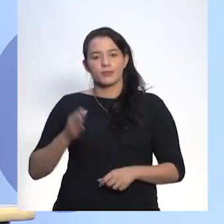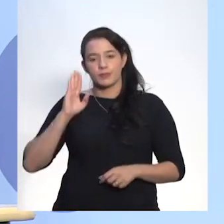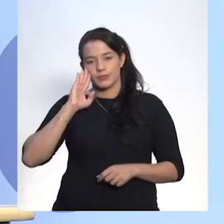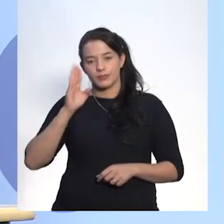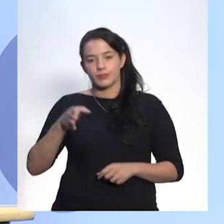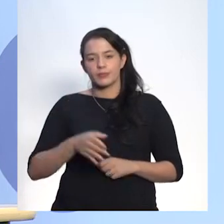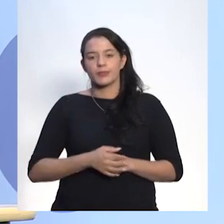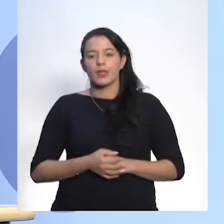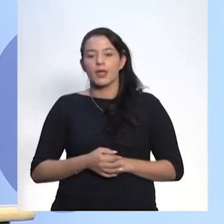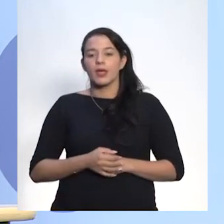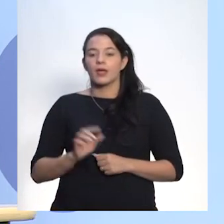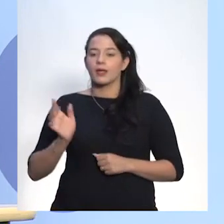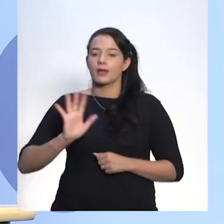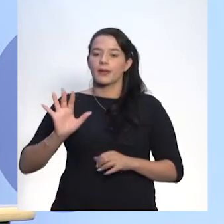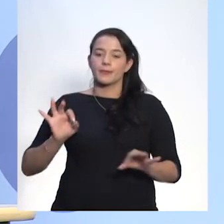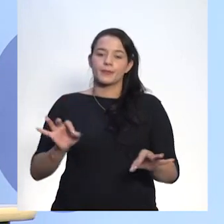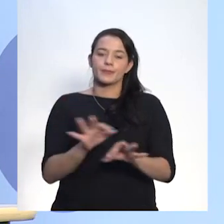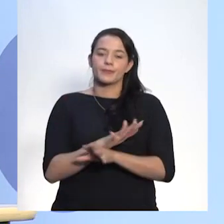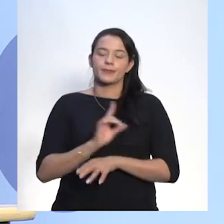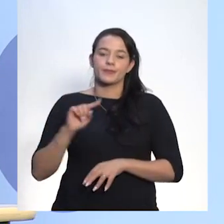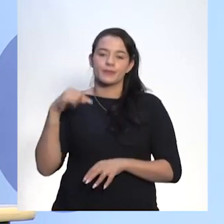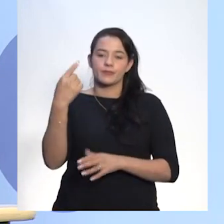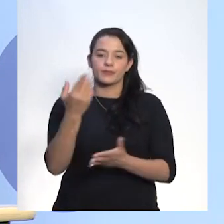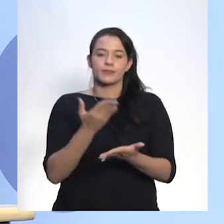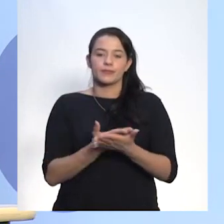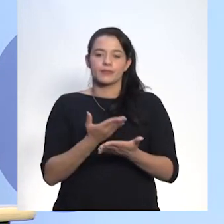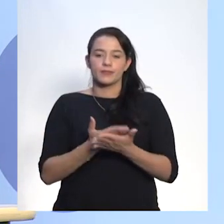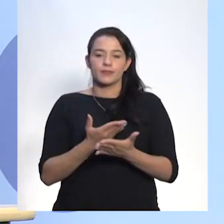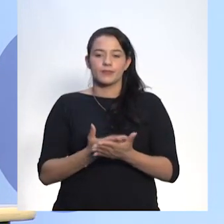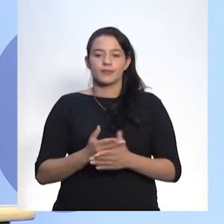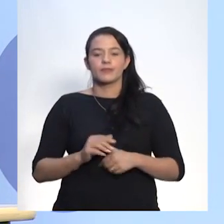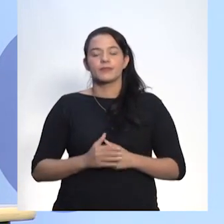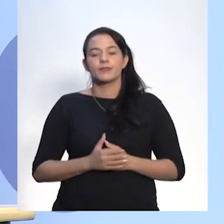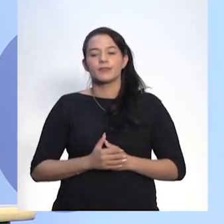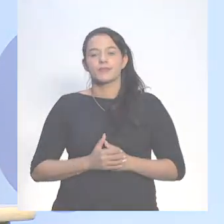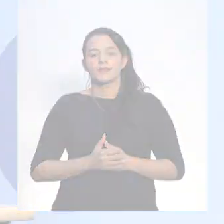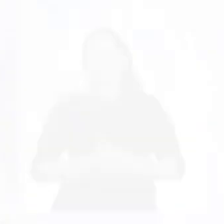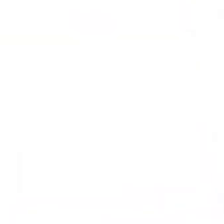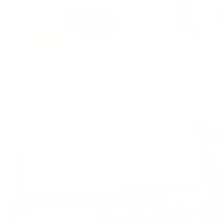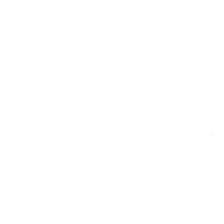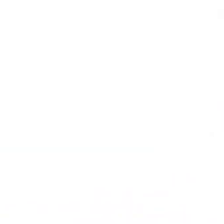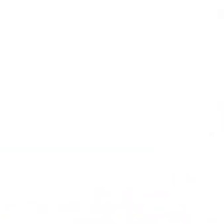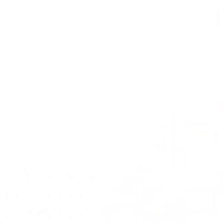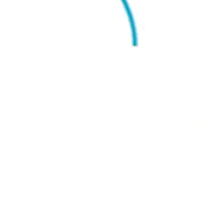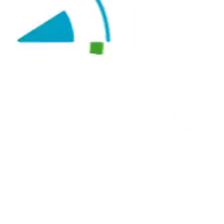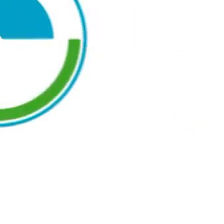Gente, a aula acabou. Até a próxima aula com ditadura argentina. Tchau.